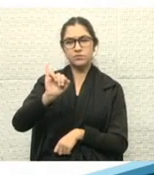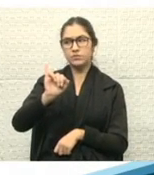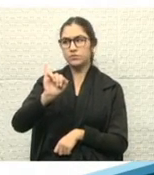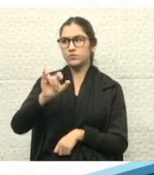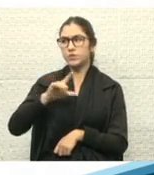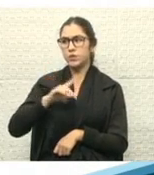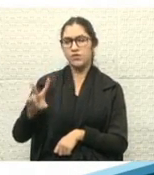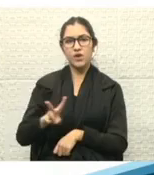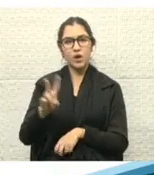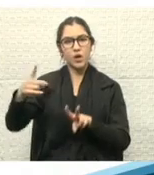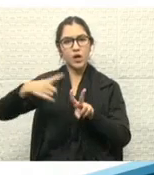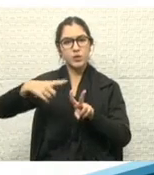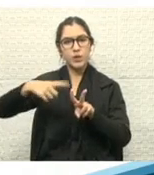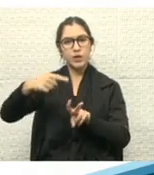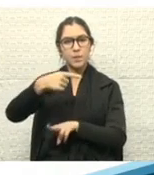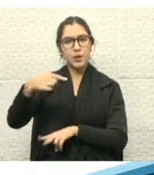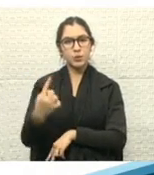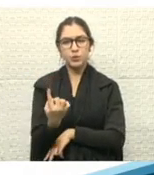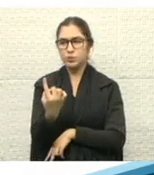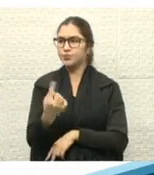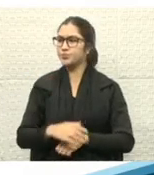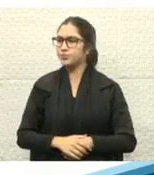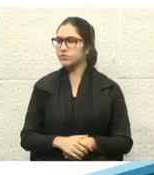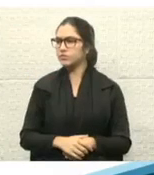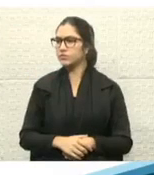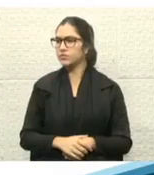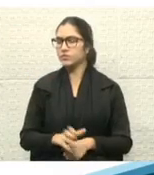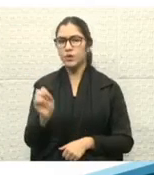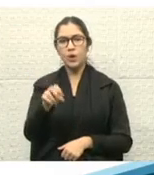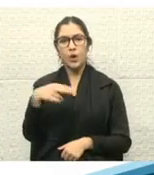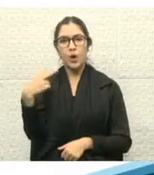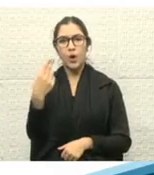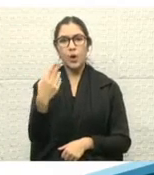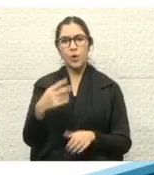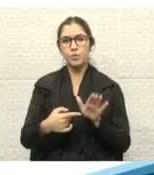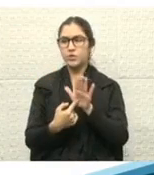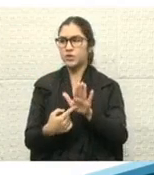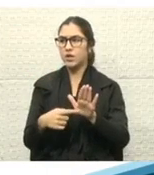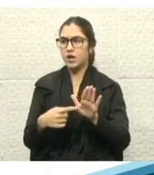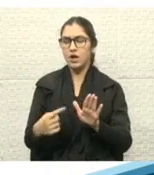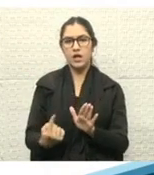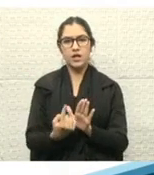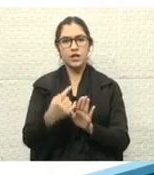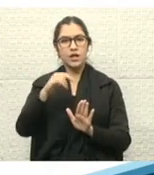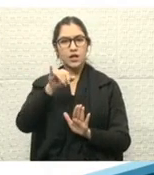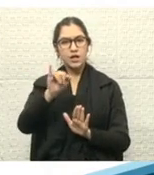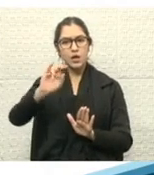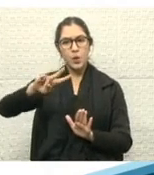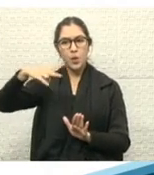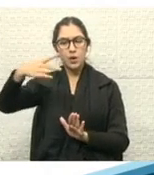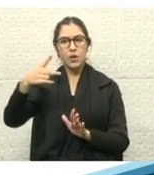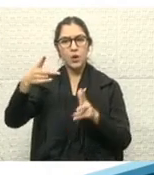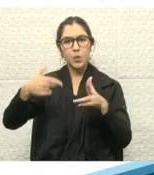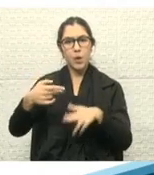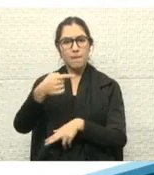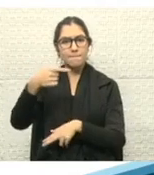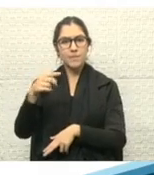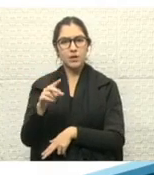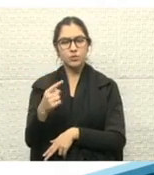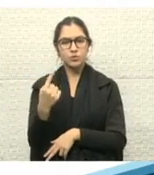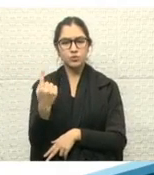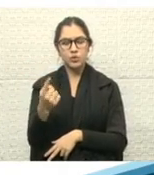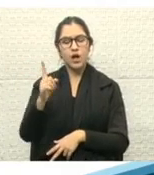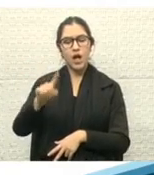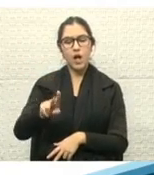assumindo o valor raiz quadrada de menos 1, ou indicar I ao quadrado igual a menos 1. Então,